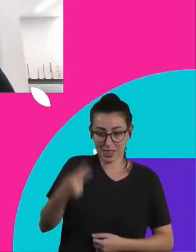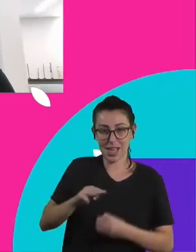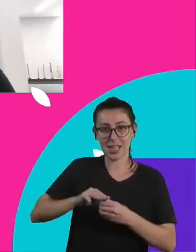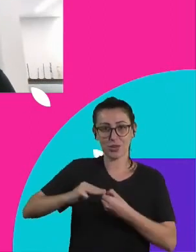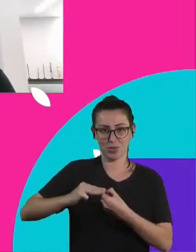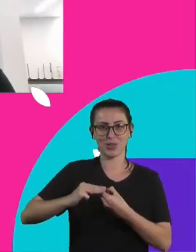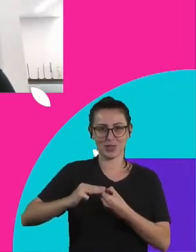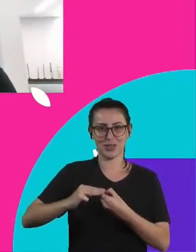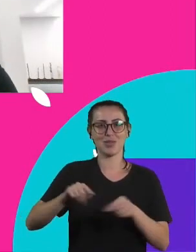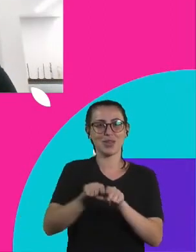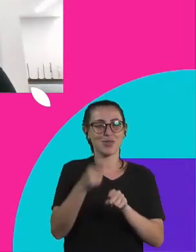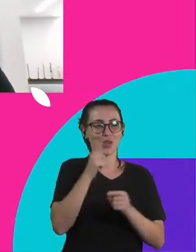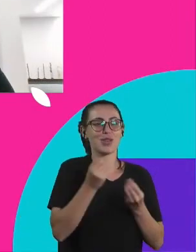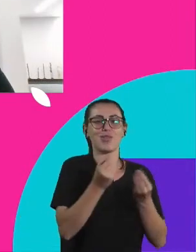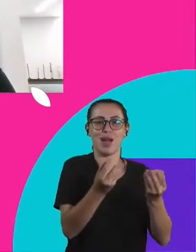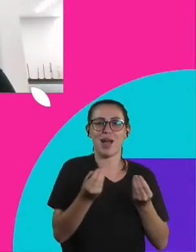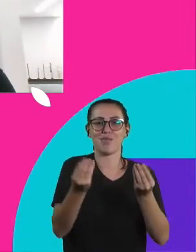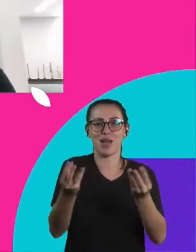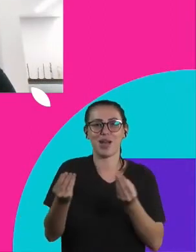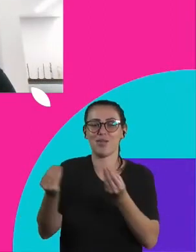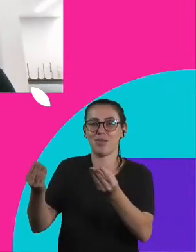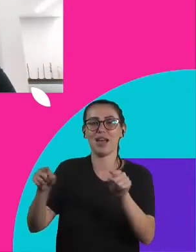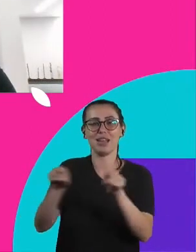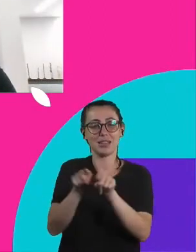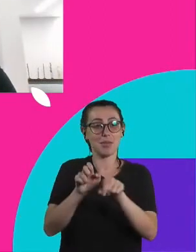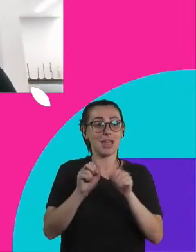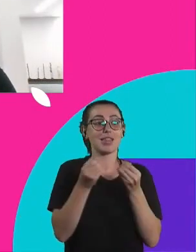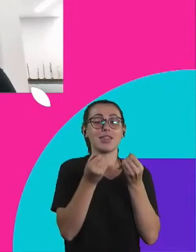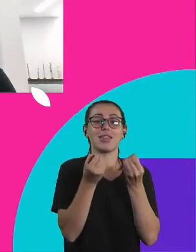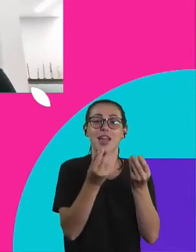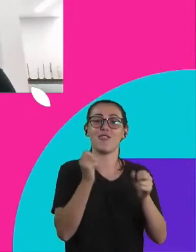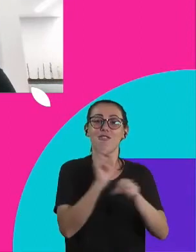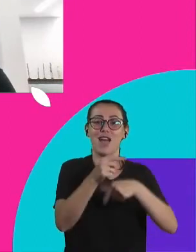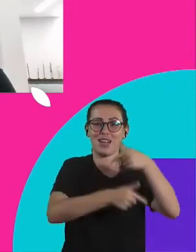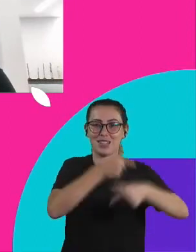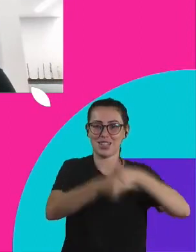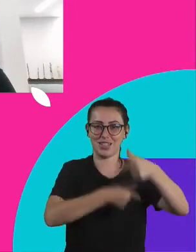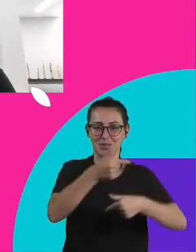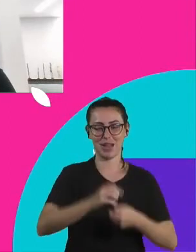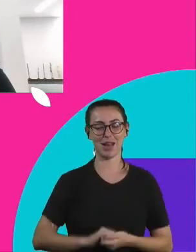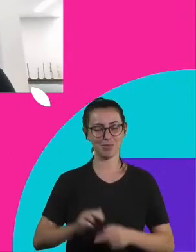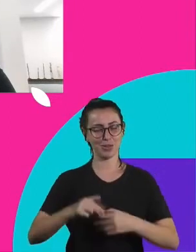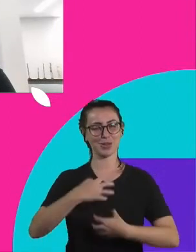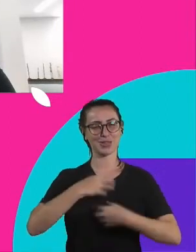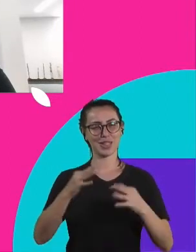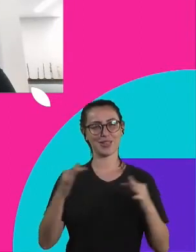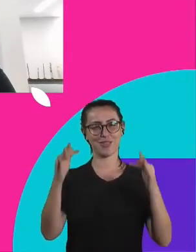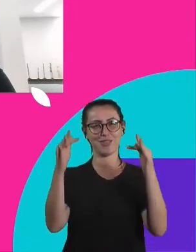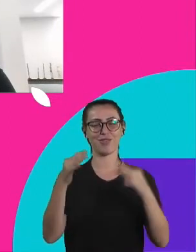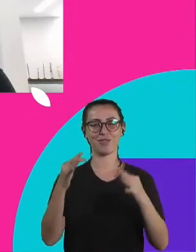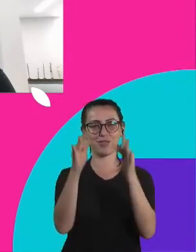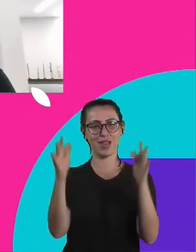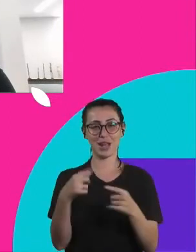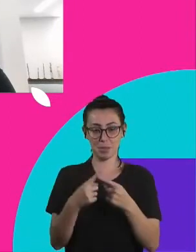renda, distribuindo a riqueza, gerando emprego localmente. Então, a gente está muito feliz porque essa tecnologia, a pandemia mostrou isso,